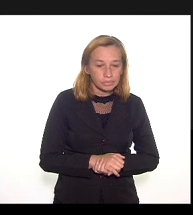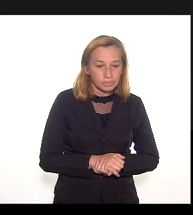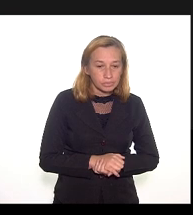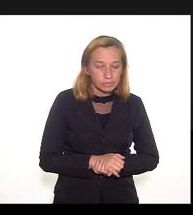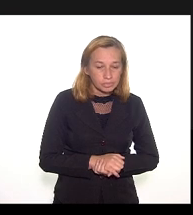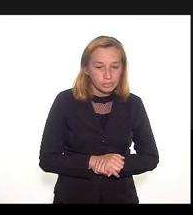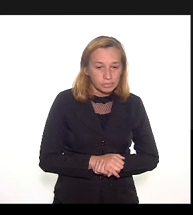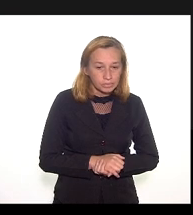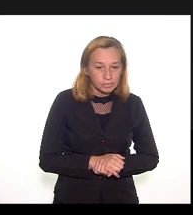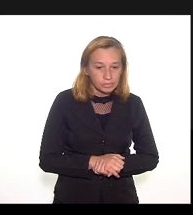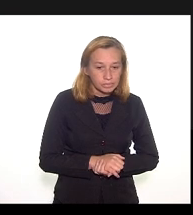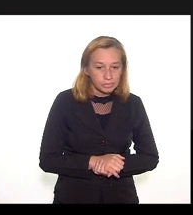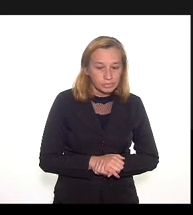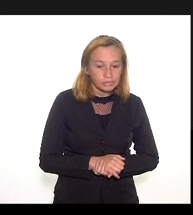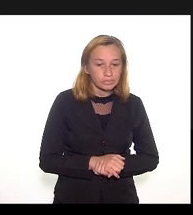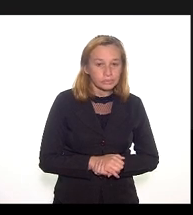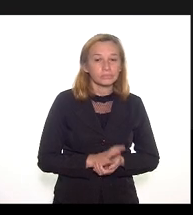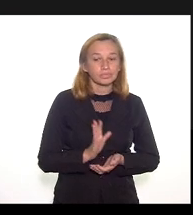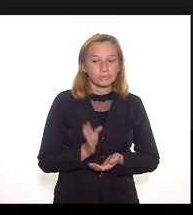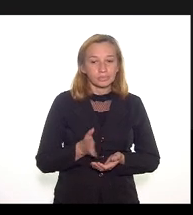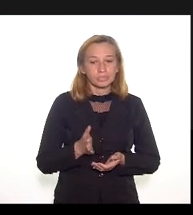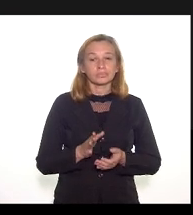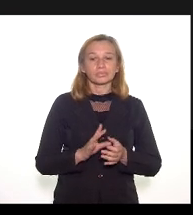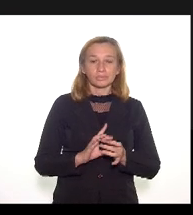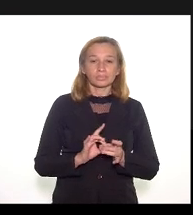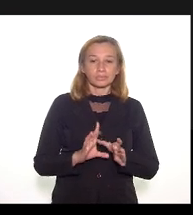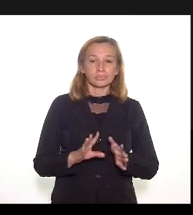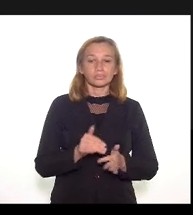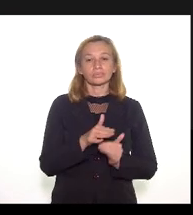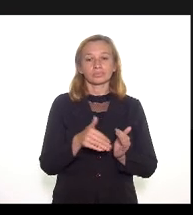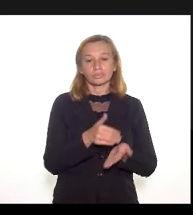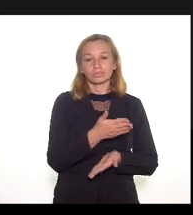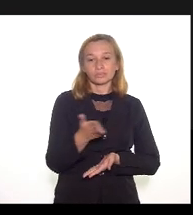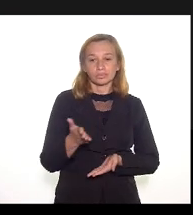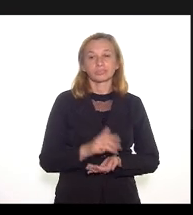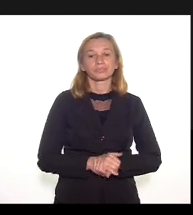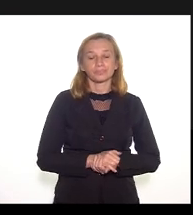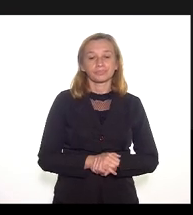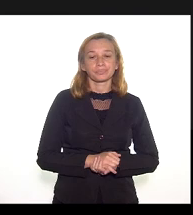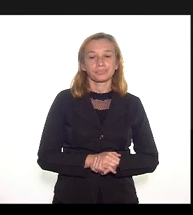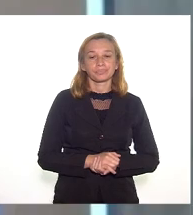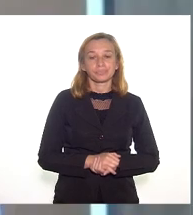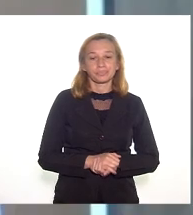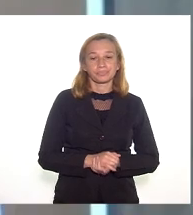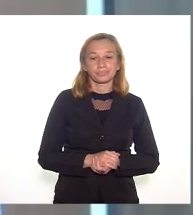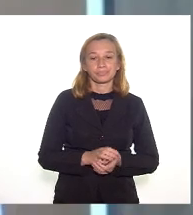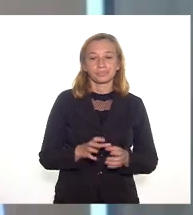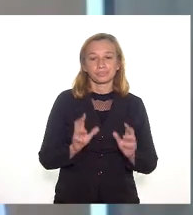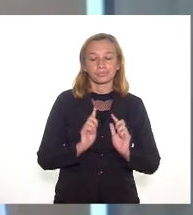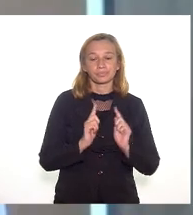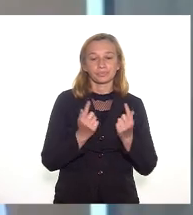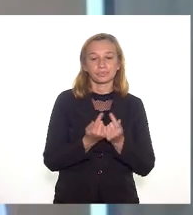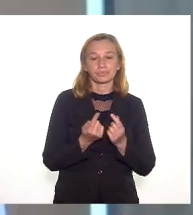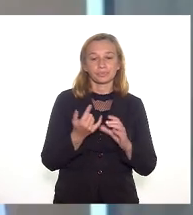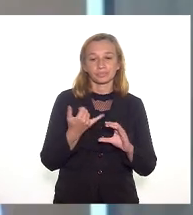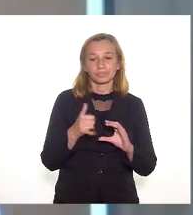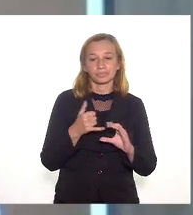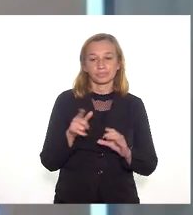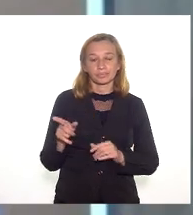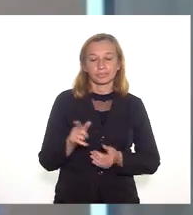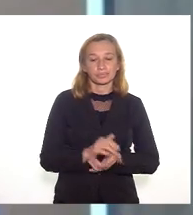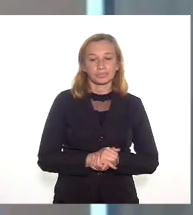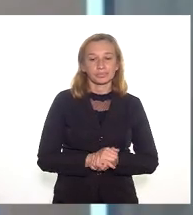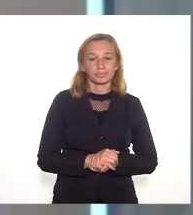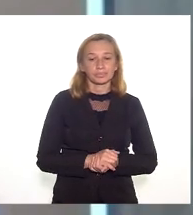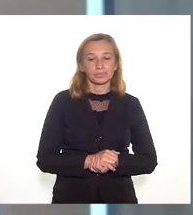o deputado Luiz Paulo já abriu a coautoria com a deputada Lucinha, quem desejar pode, ou você, ou o próprio